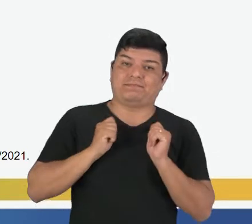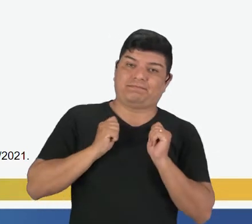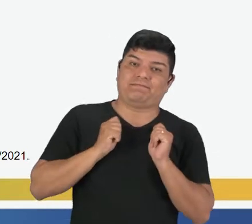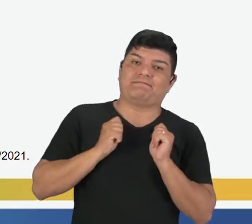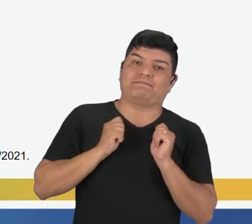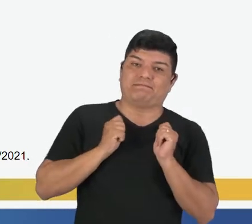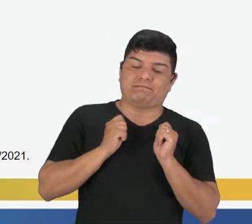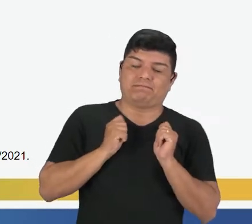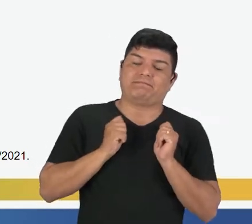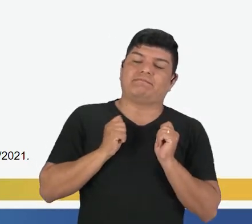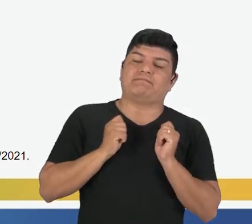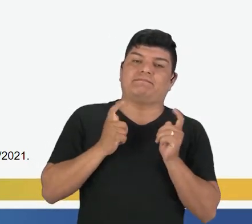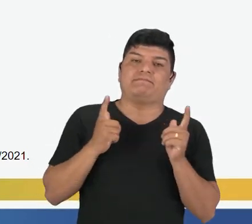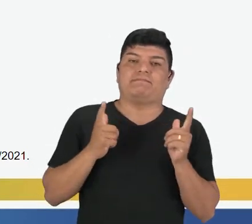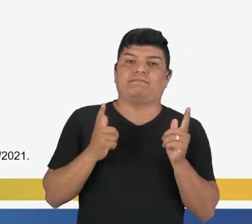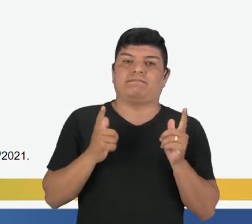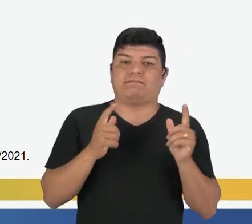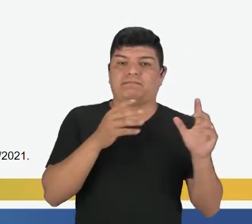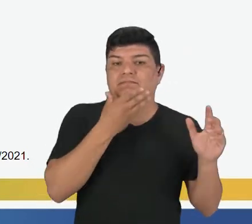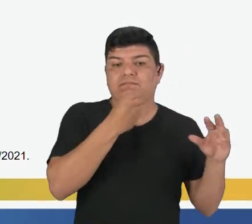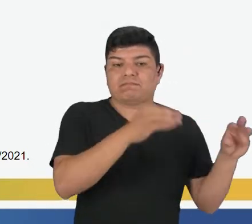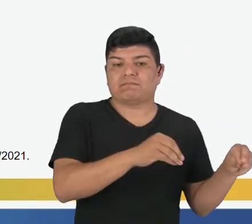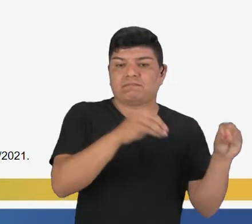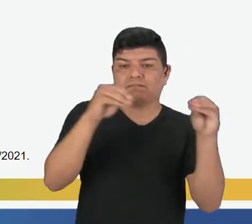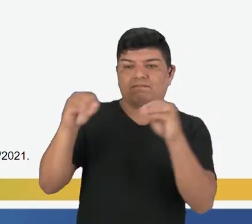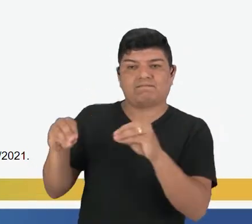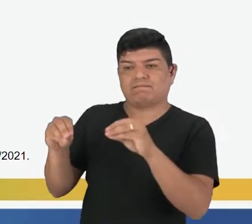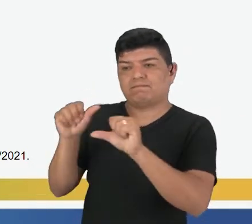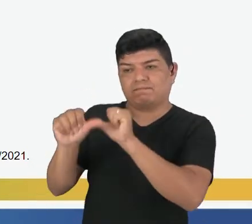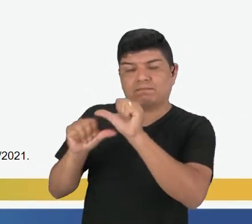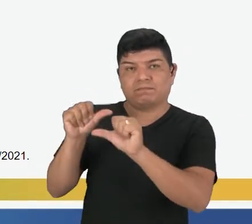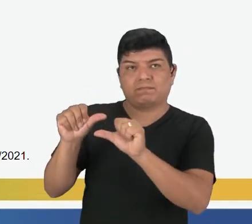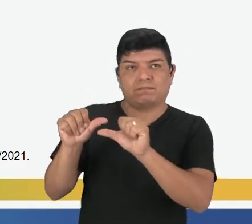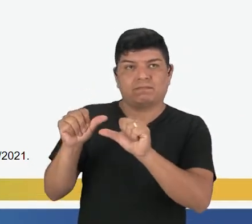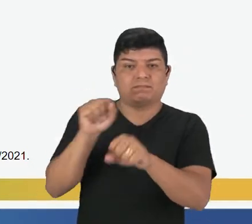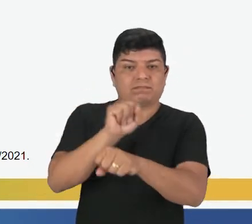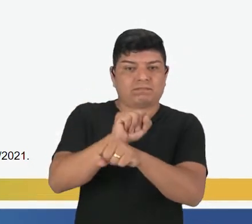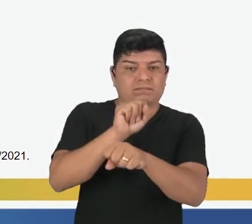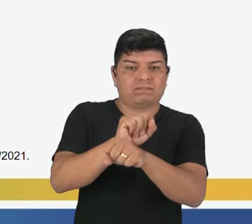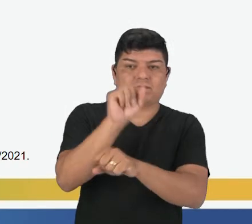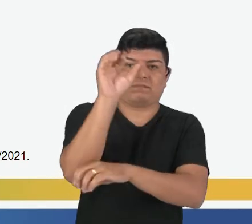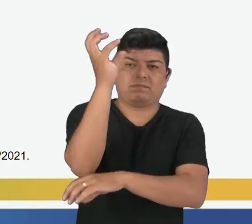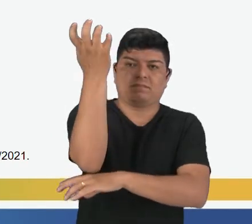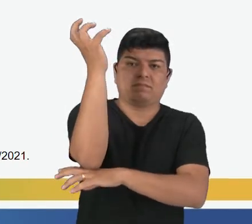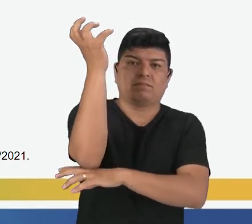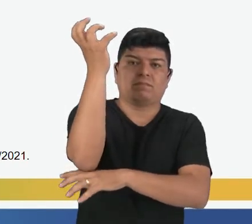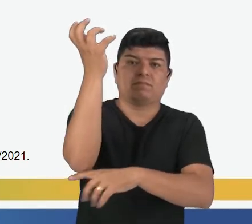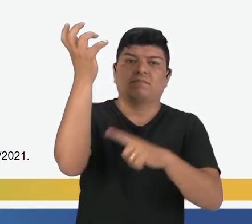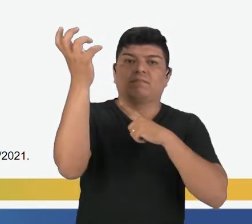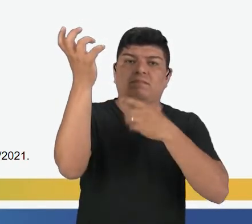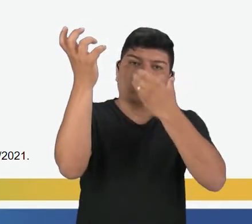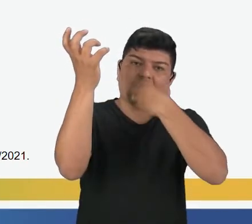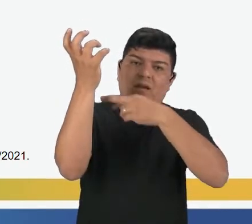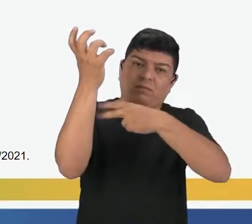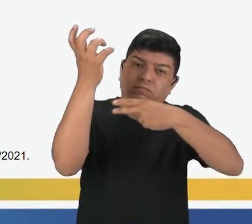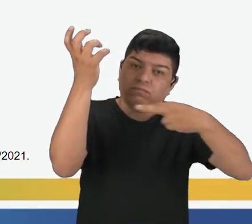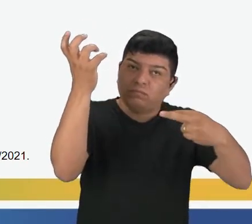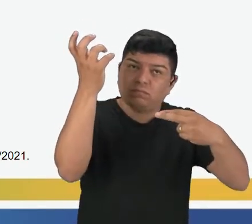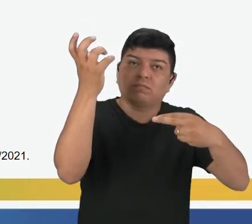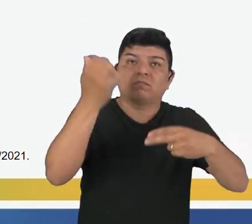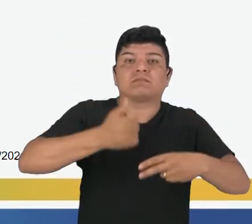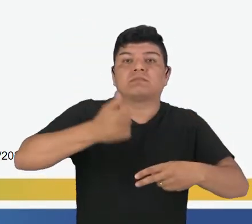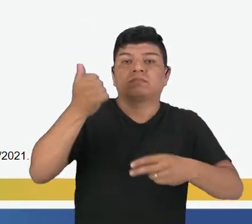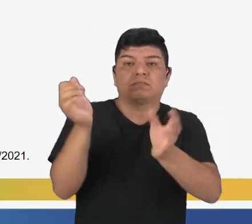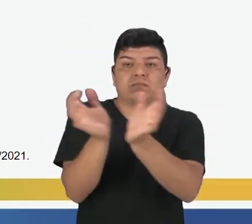sedentário. Deixou de ser nômade para esperar que as plantas deem fruto. Assim se integraram os primeiros grupos